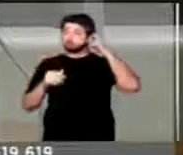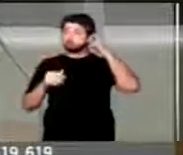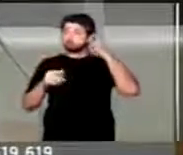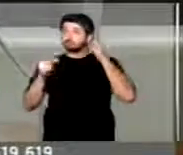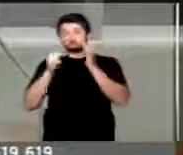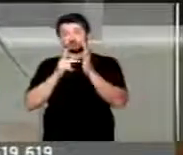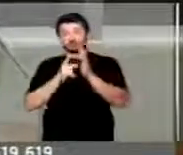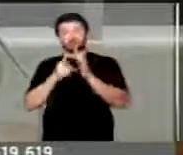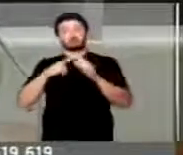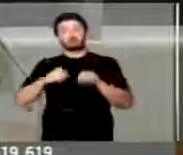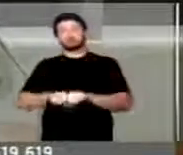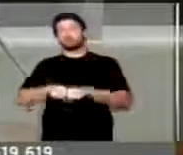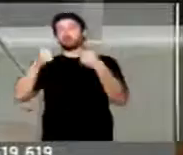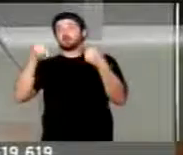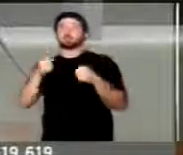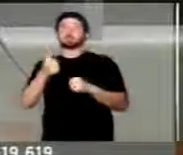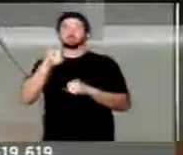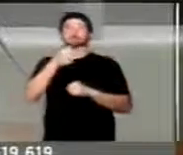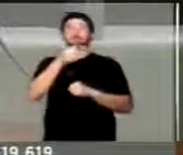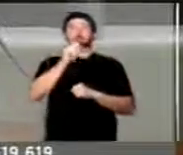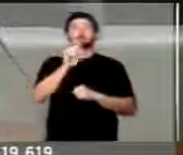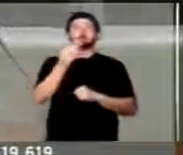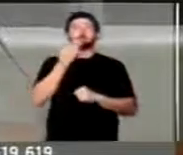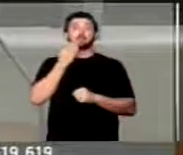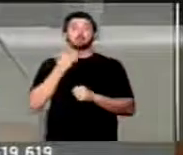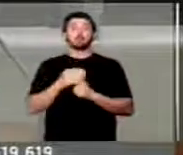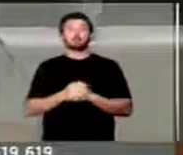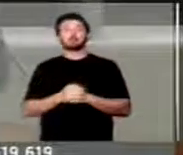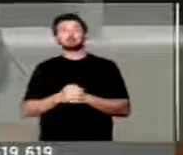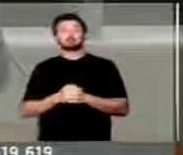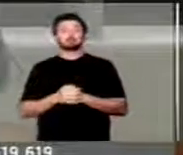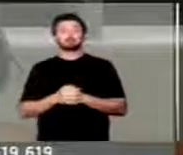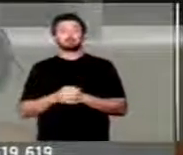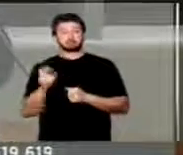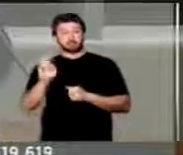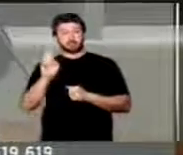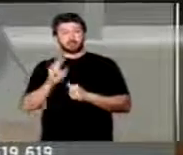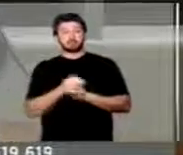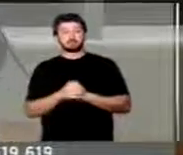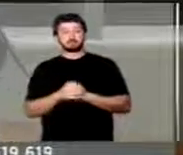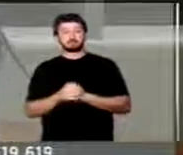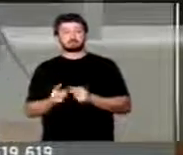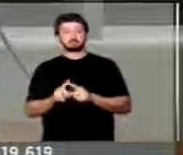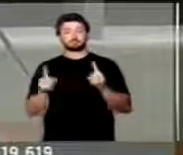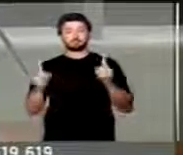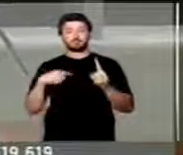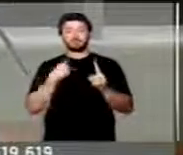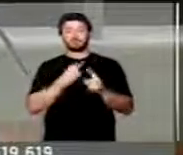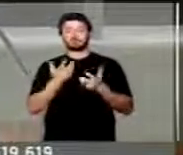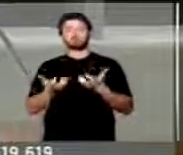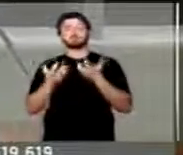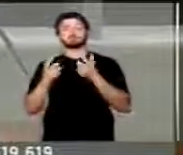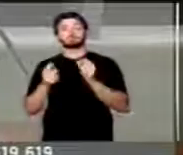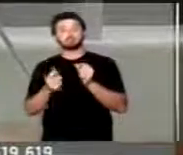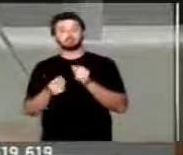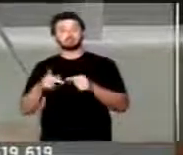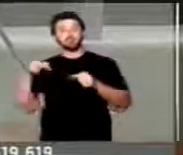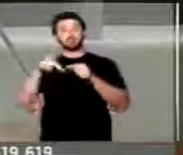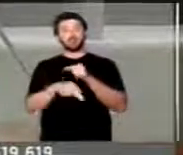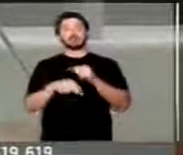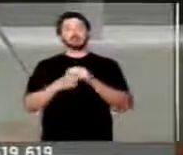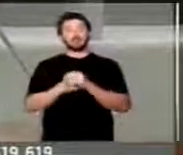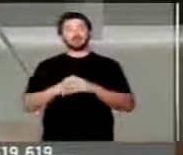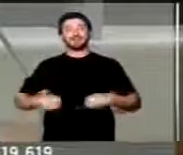nós temos um rombo de 170 bilhões de reais, mas nós queremos